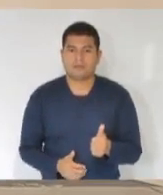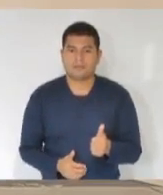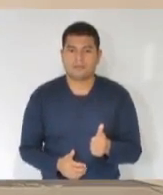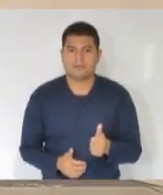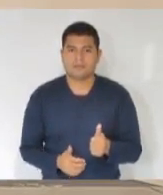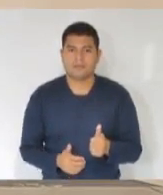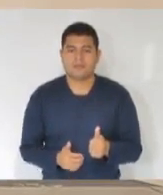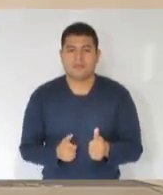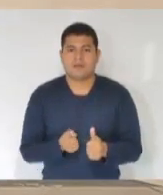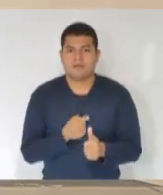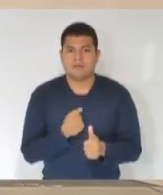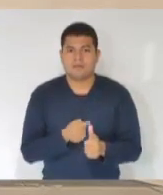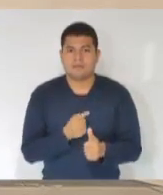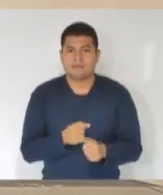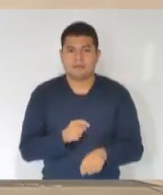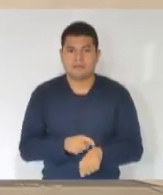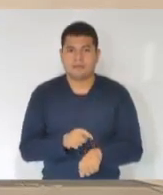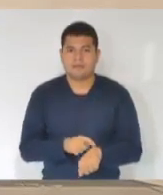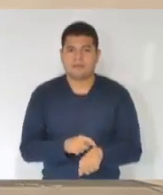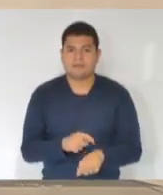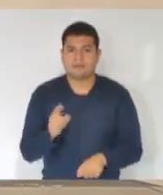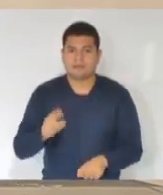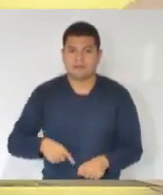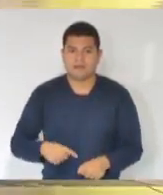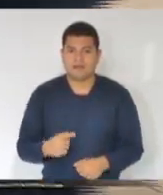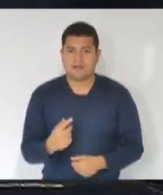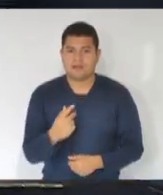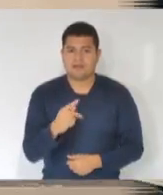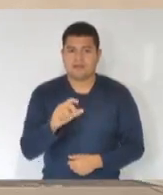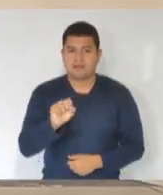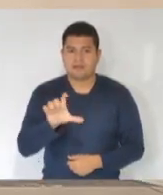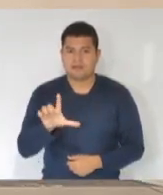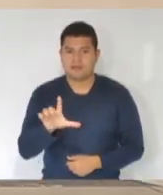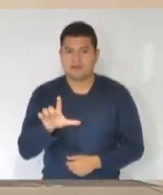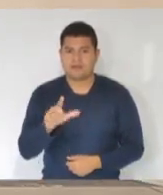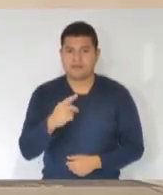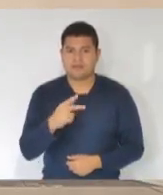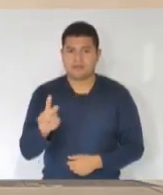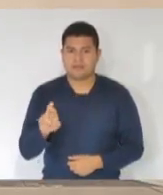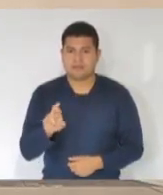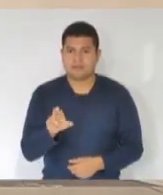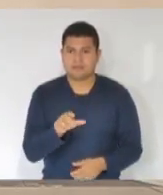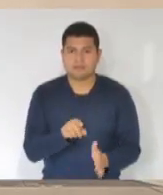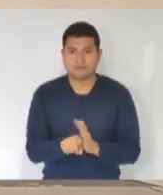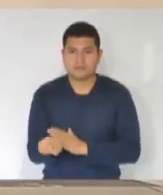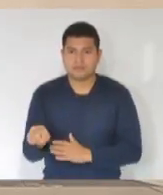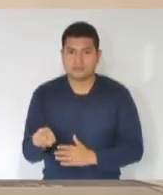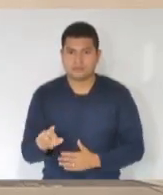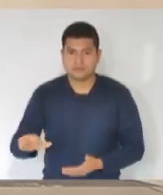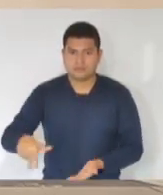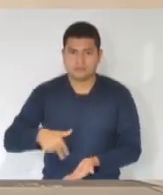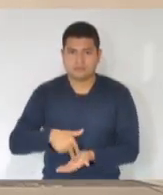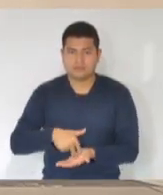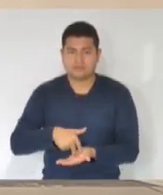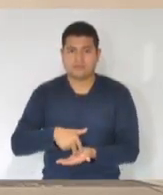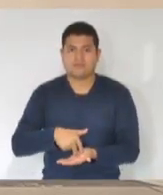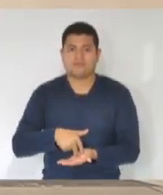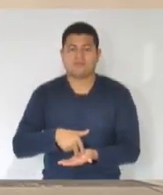O primeiro horário é destinado ao Bloco Social Liberal, PSL-PR. Consulto se alguém fará uso da palavra. Tem a